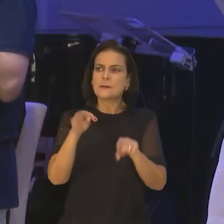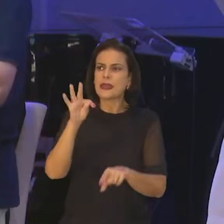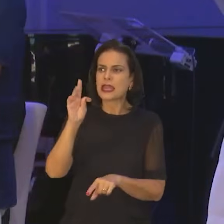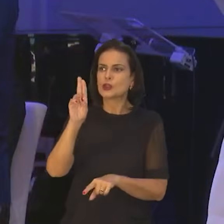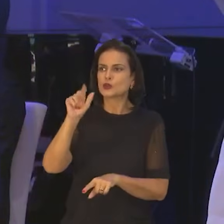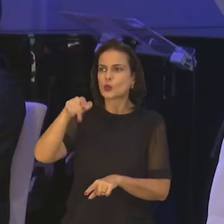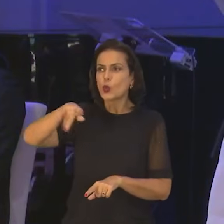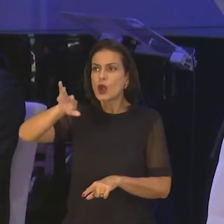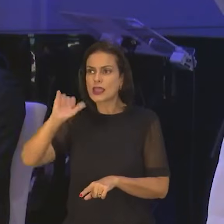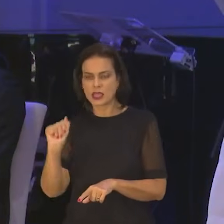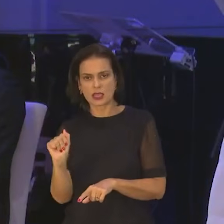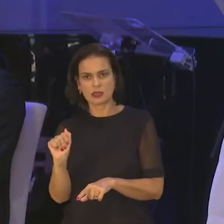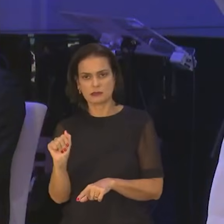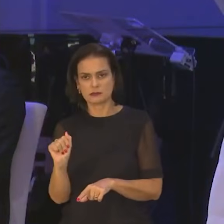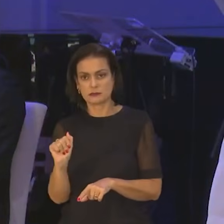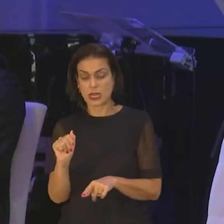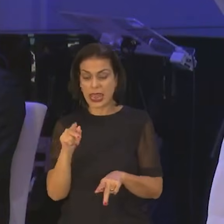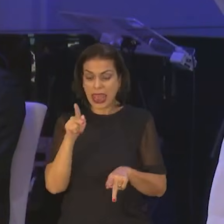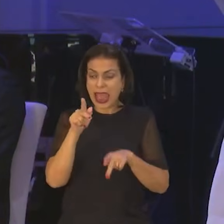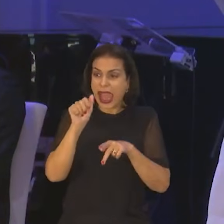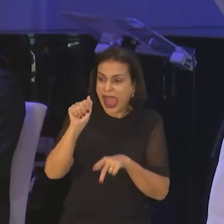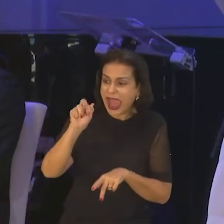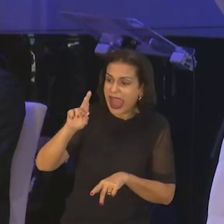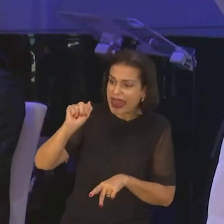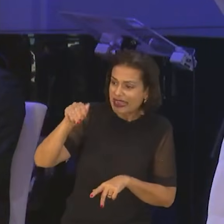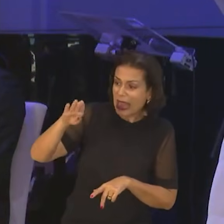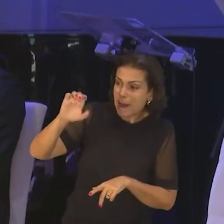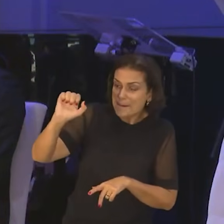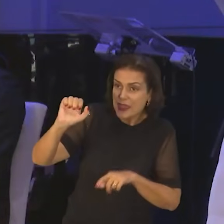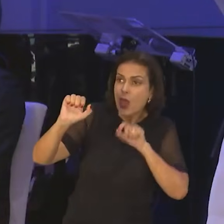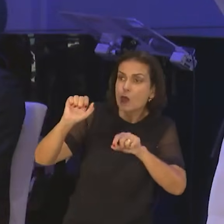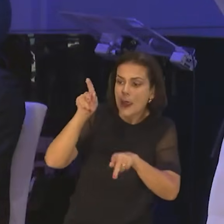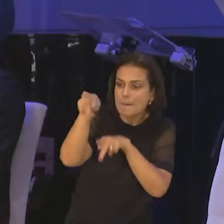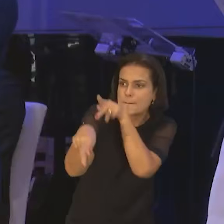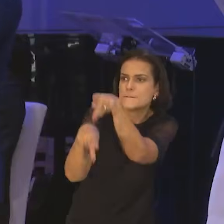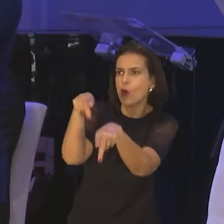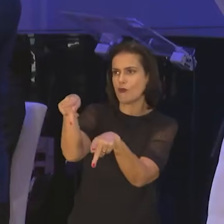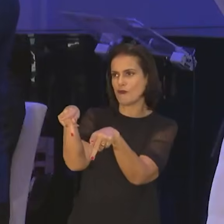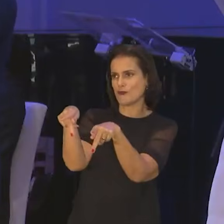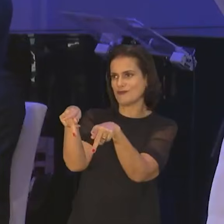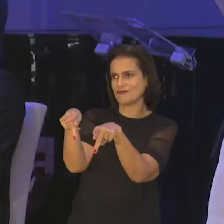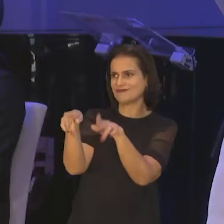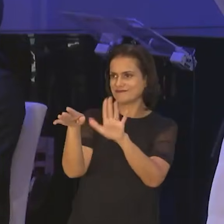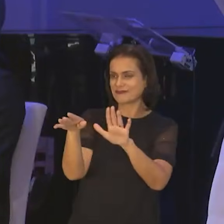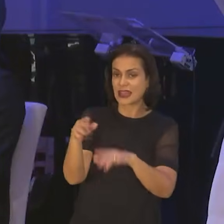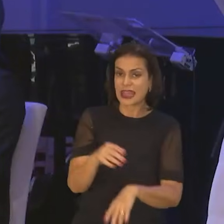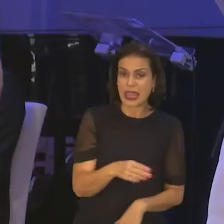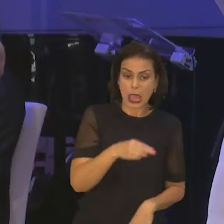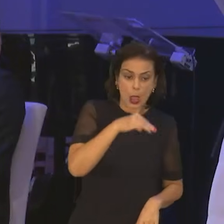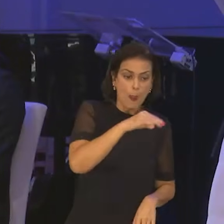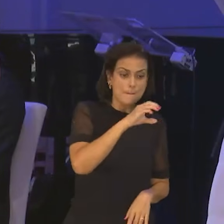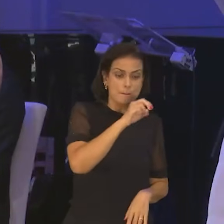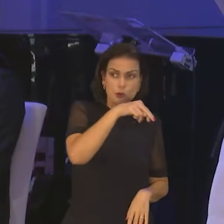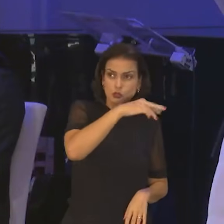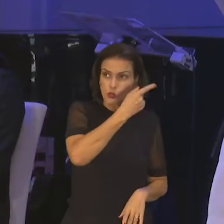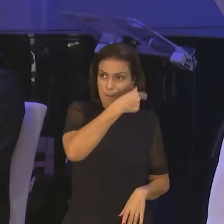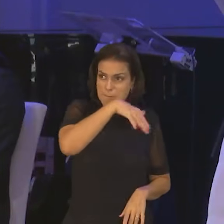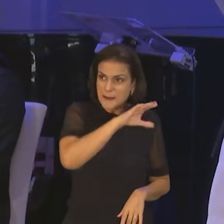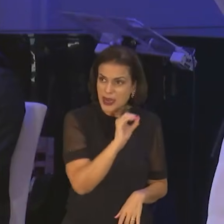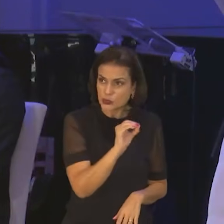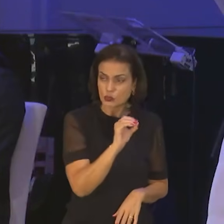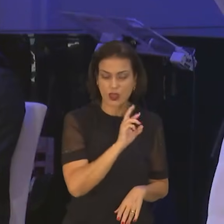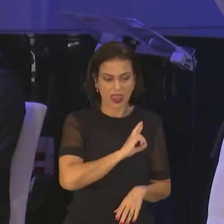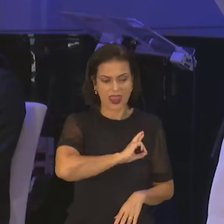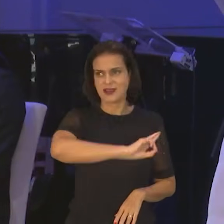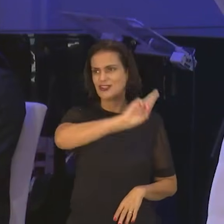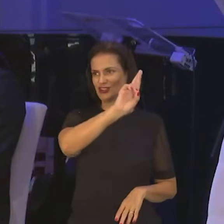não é árabe. Árabe é um povo. Se a religião muçulmana veio para os árabes, mas quando espalhou, conquistou